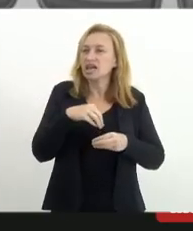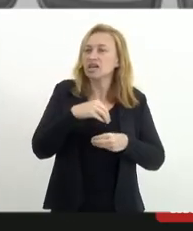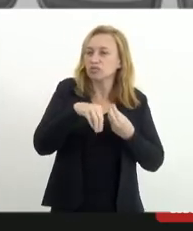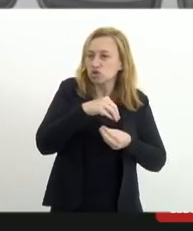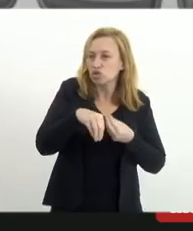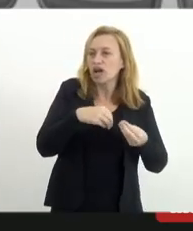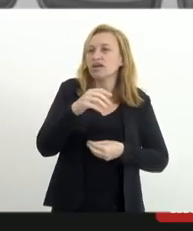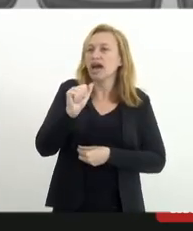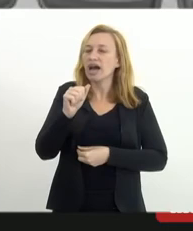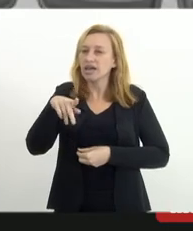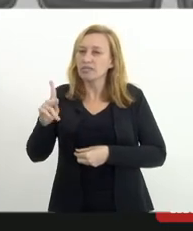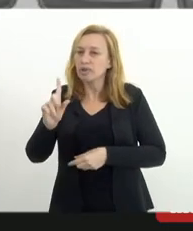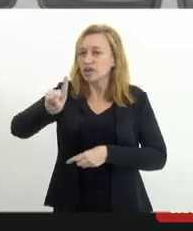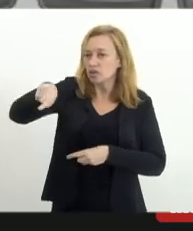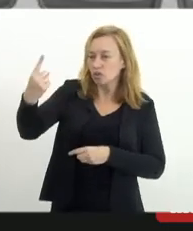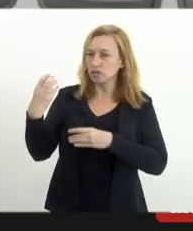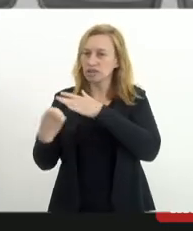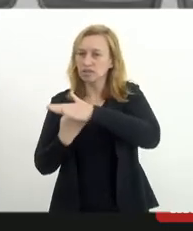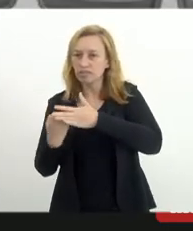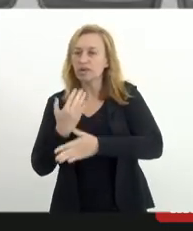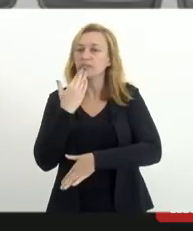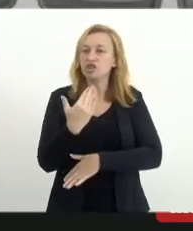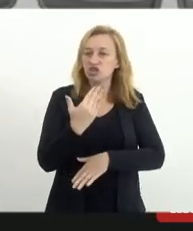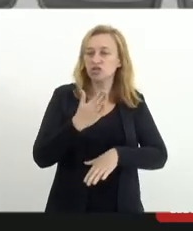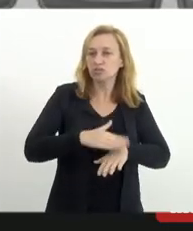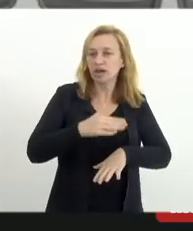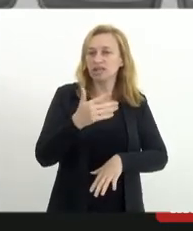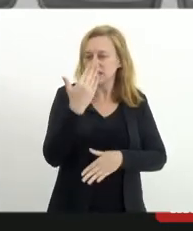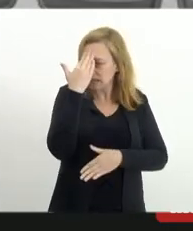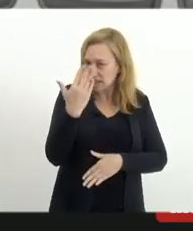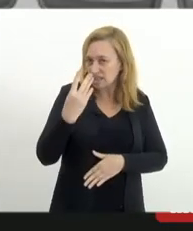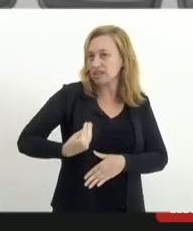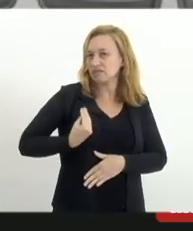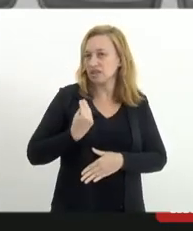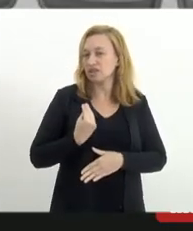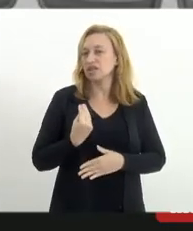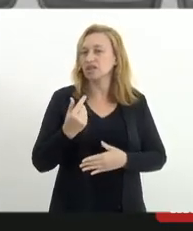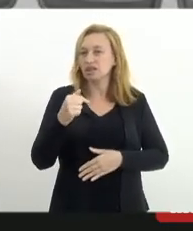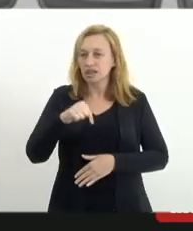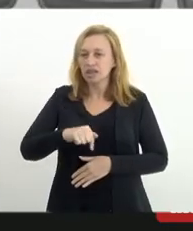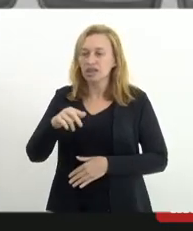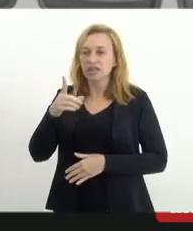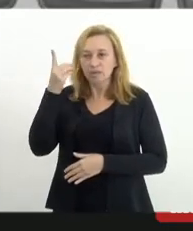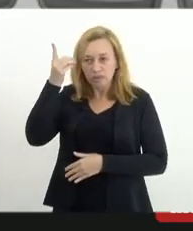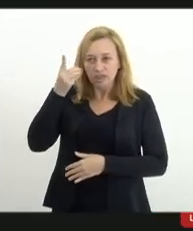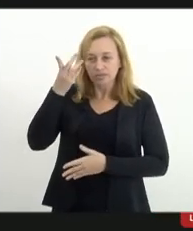outros atores. Então, mais esse pedido, e agradeço aí mais uma vez a participação até aqui, deputado.